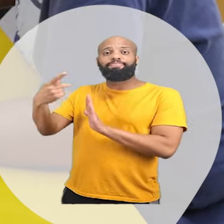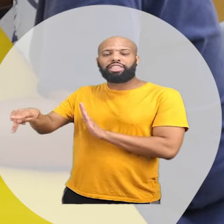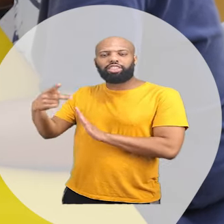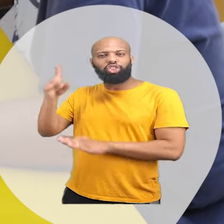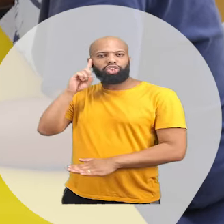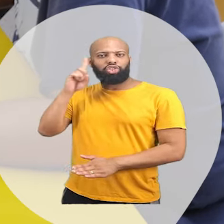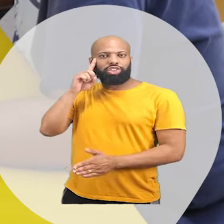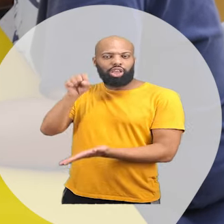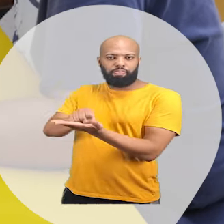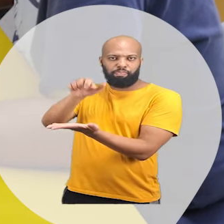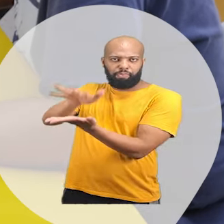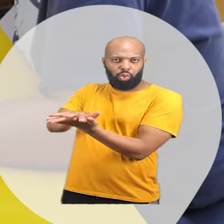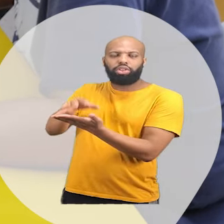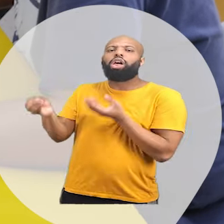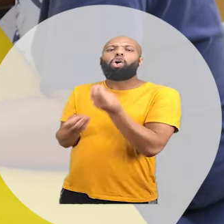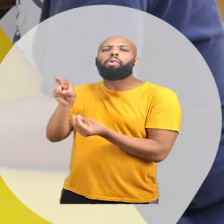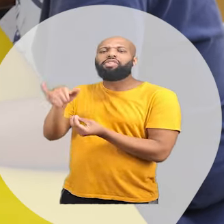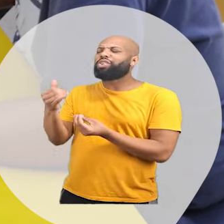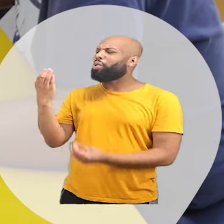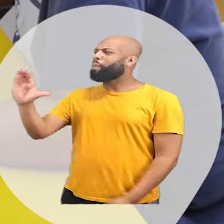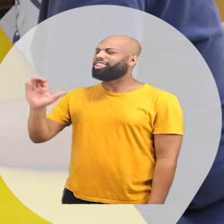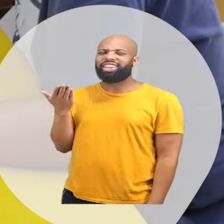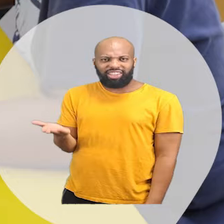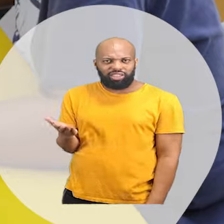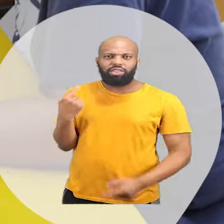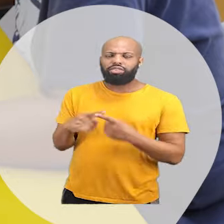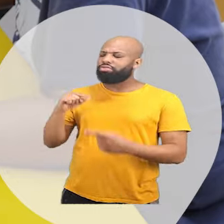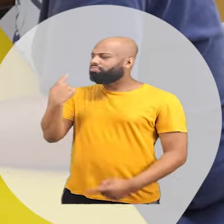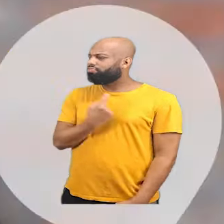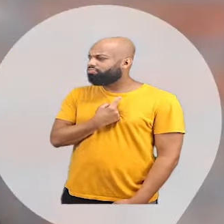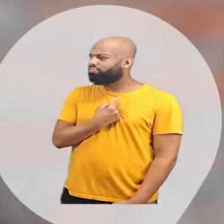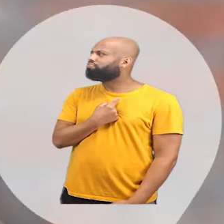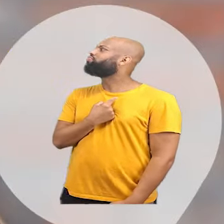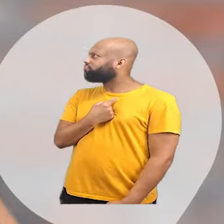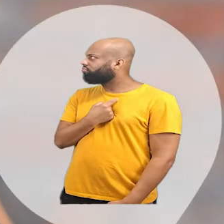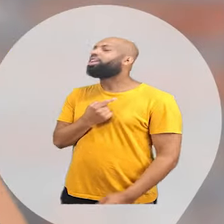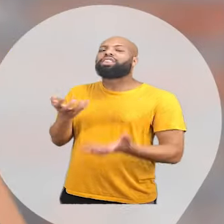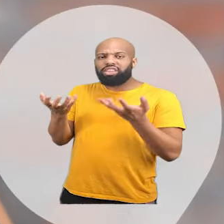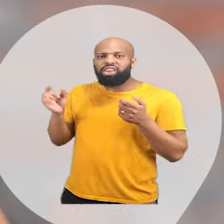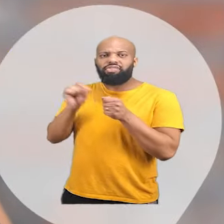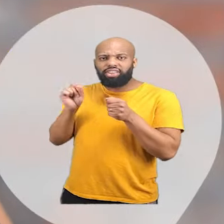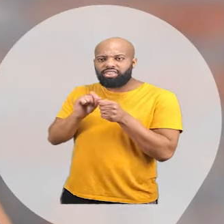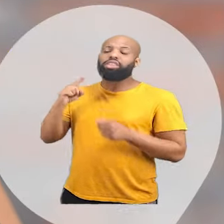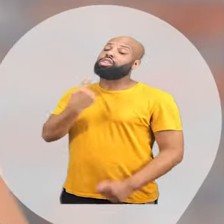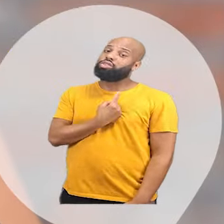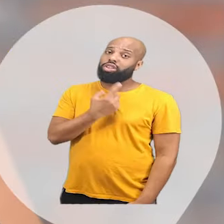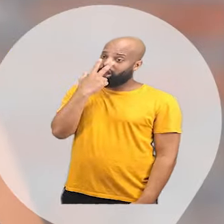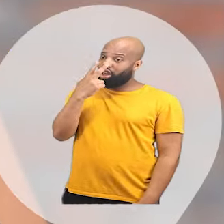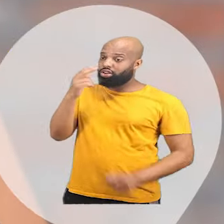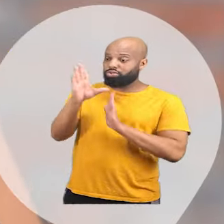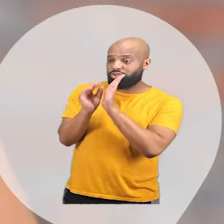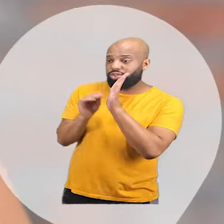trânsito e a gente pensava meu Deus como que a gente vai compartilhar isso né a gente se olhou e falou cara eles querem fazer a gente